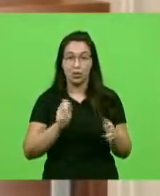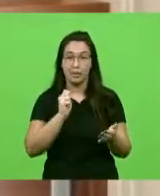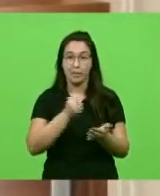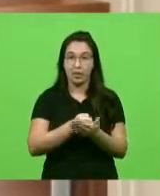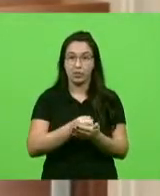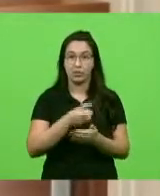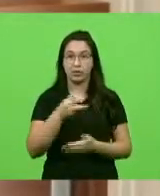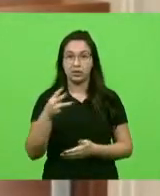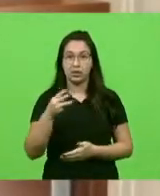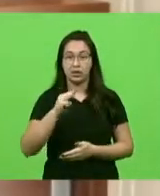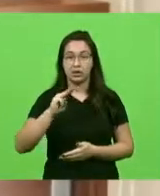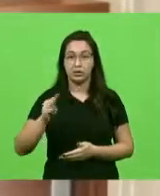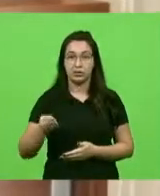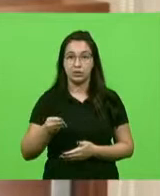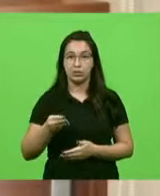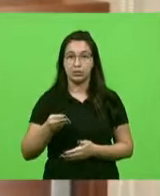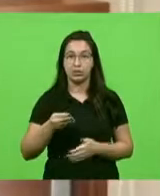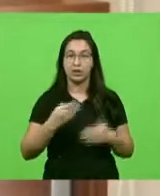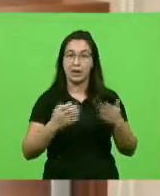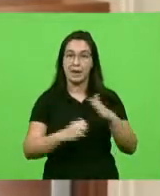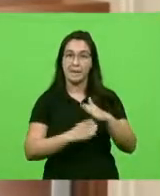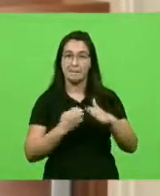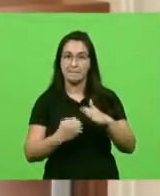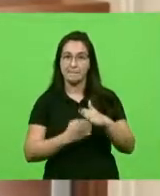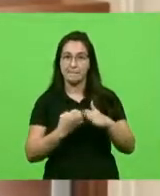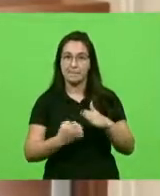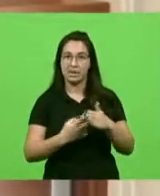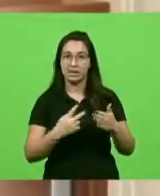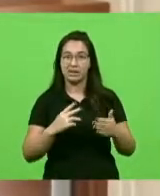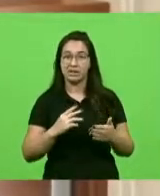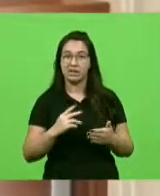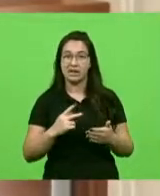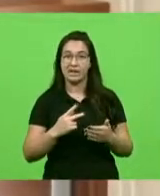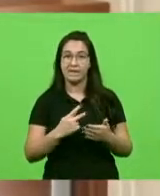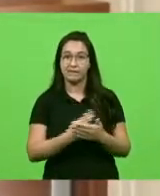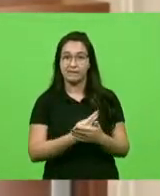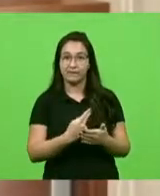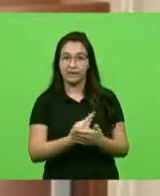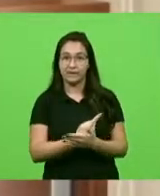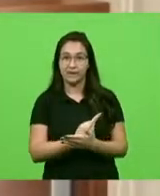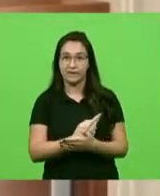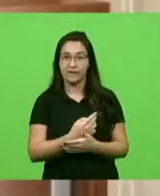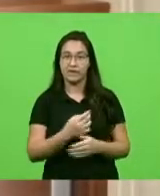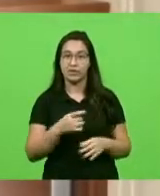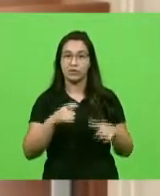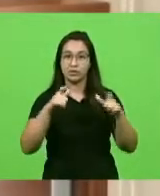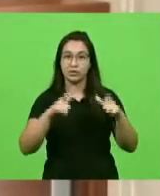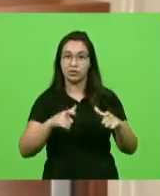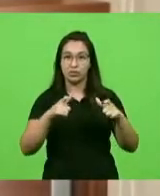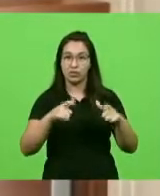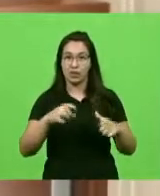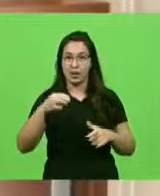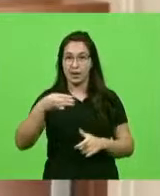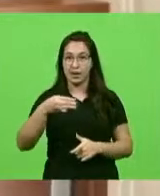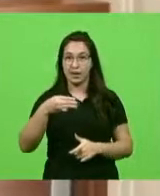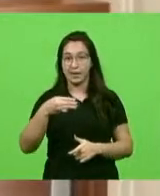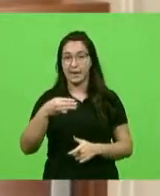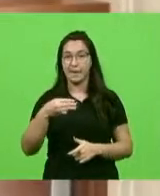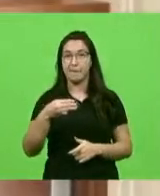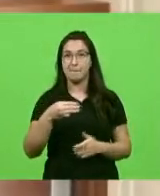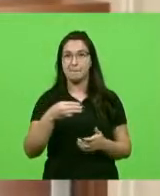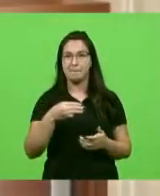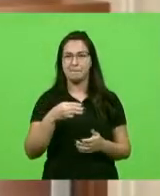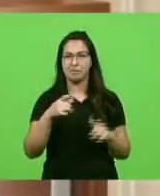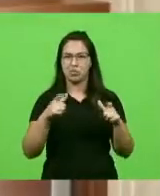para uma empresa de fachada sediada em um meretrício pela compra dos respiradores fantasmas. Mas ele não sabia de